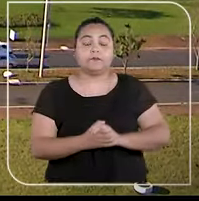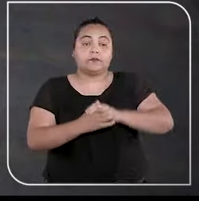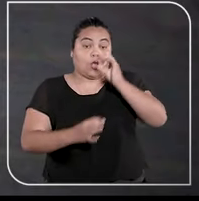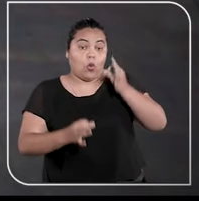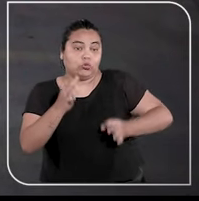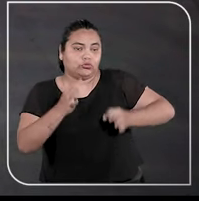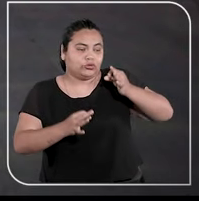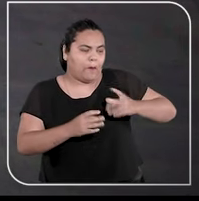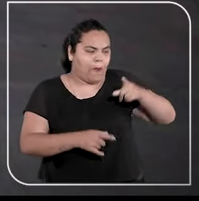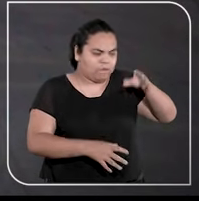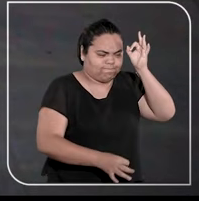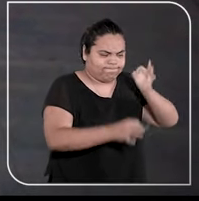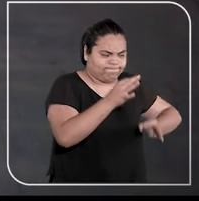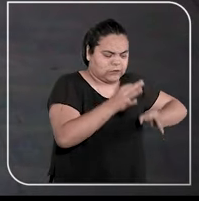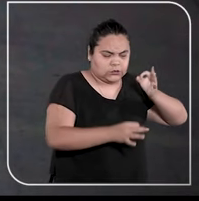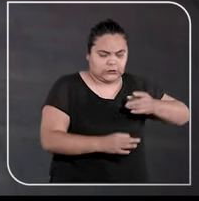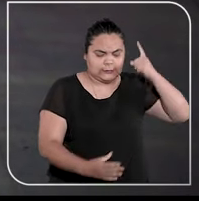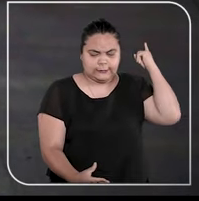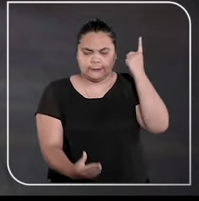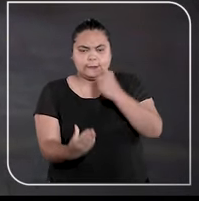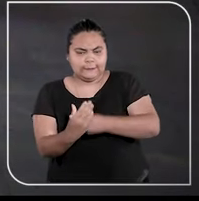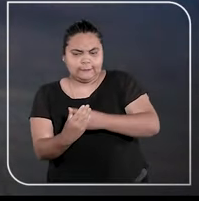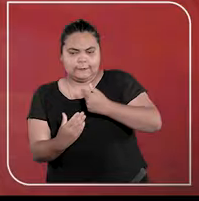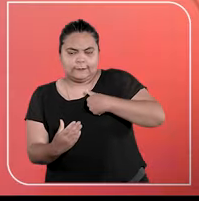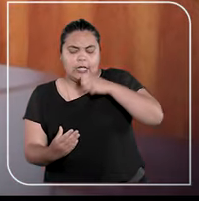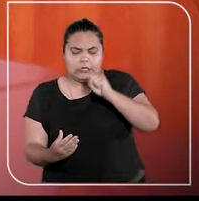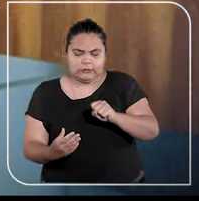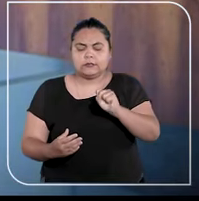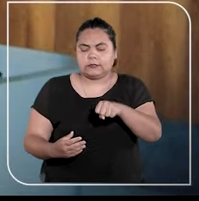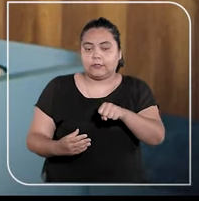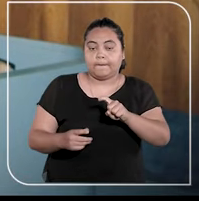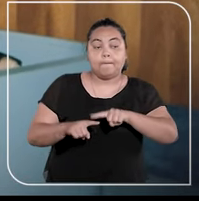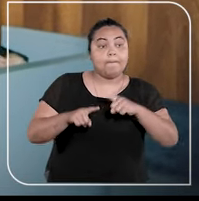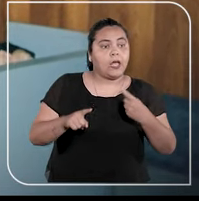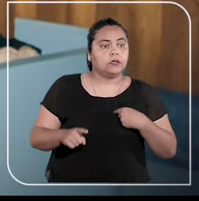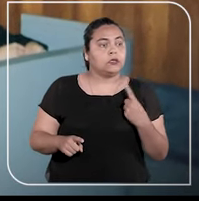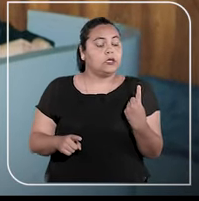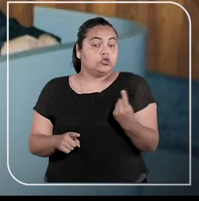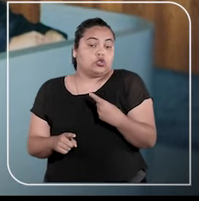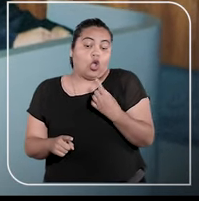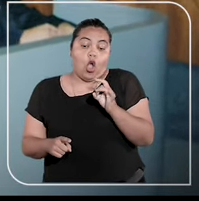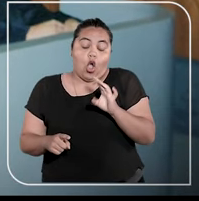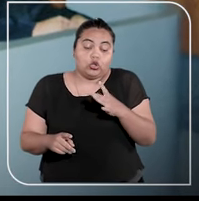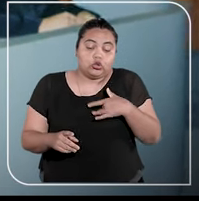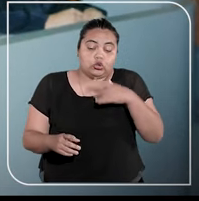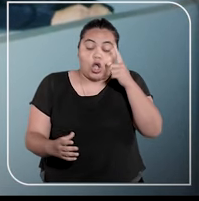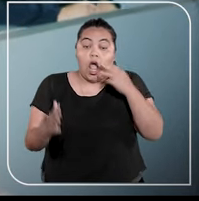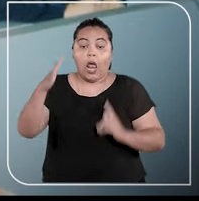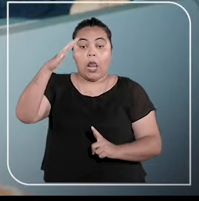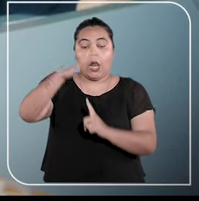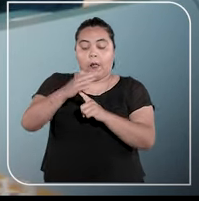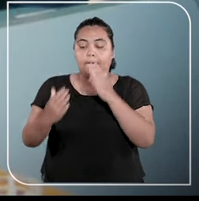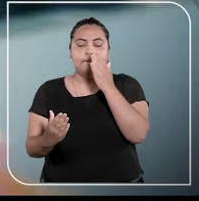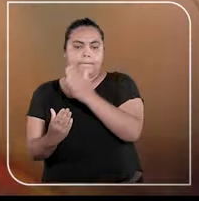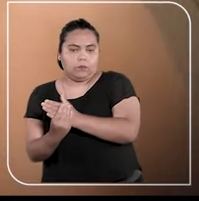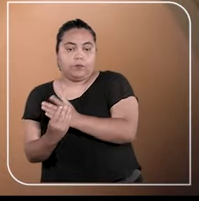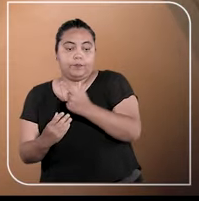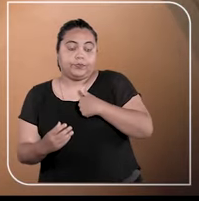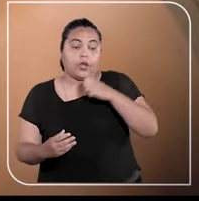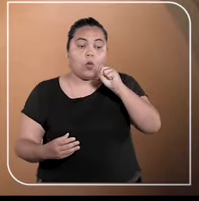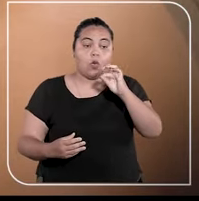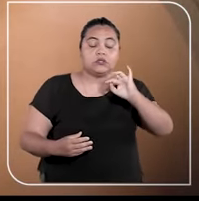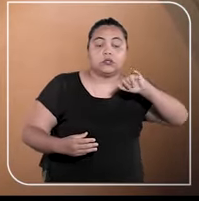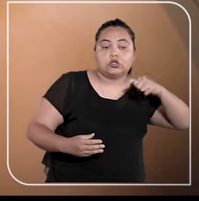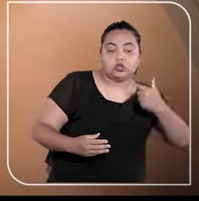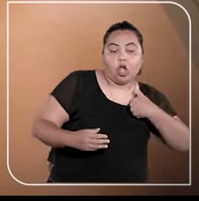Um tribunal para julgamentos e definições de litígio, sim, mas apenas nos limites dos processos. O